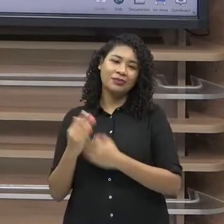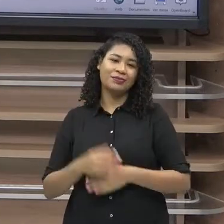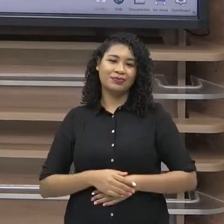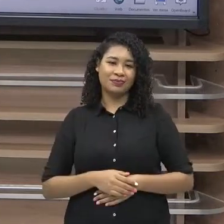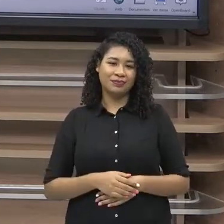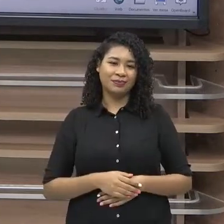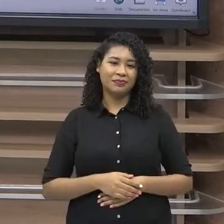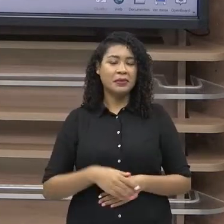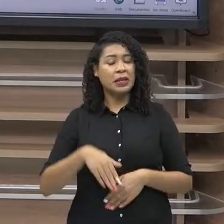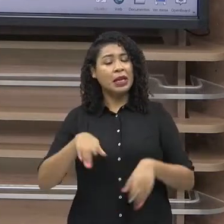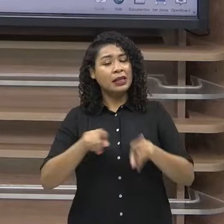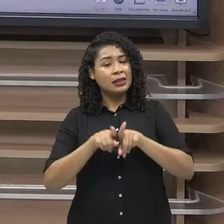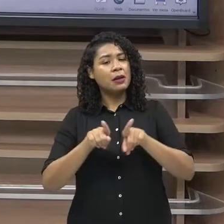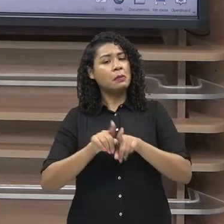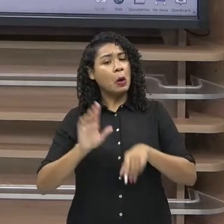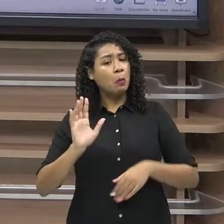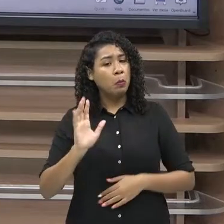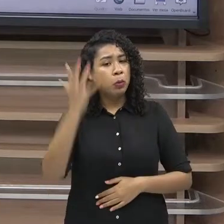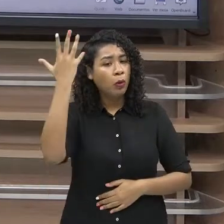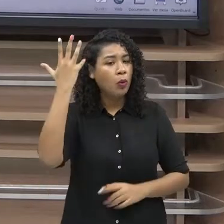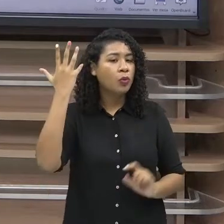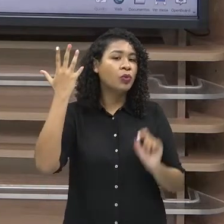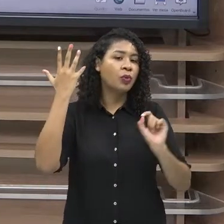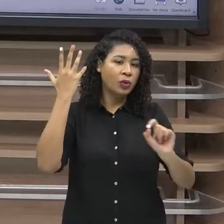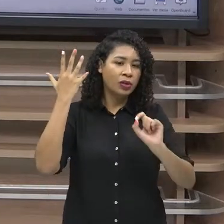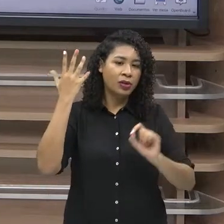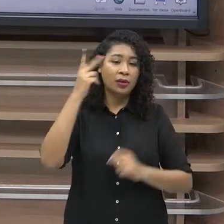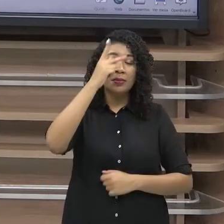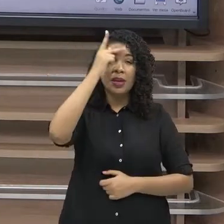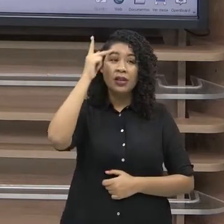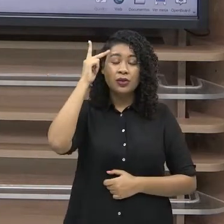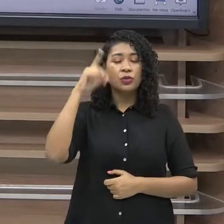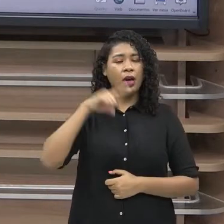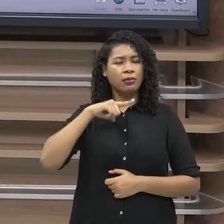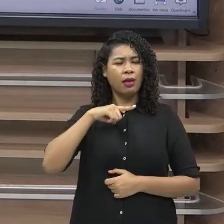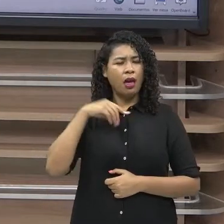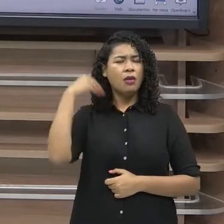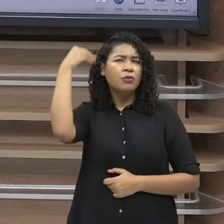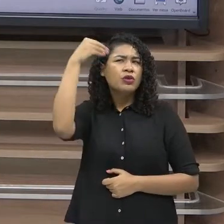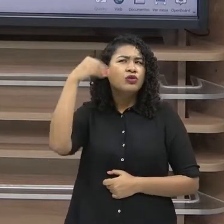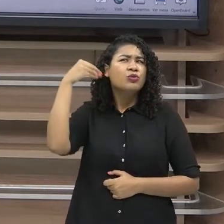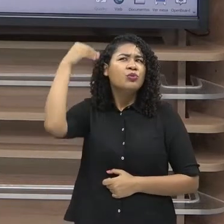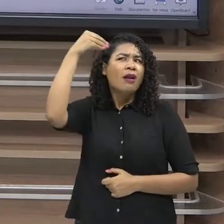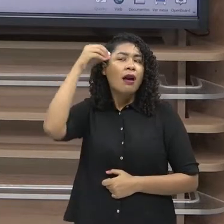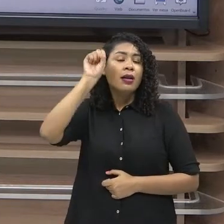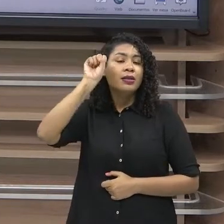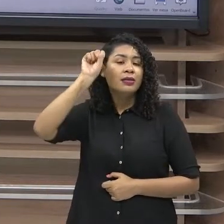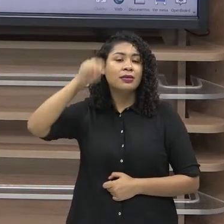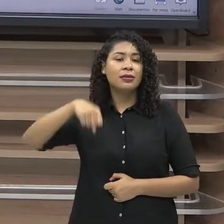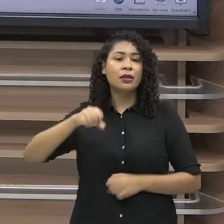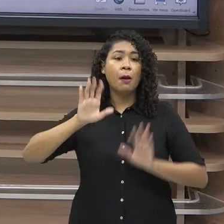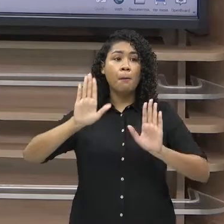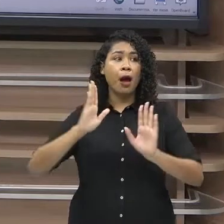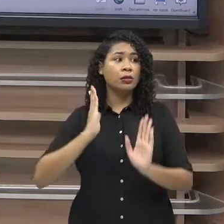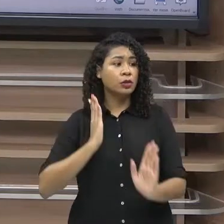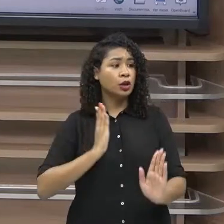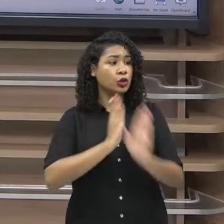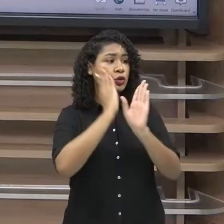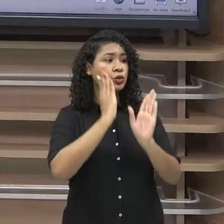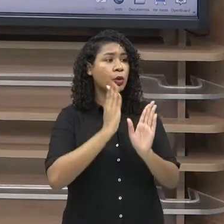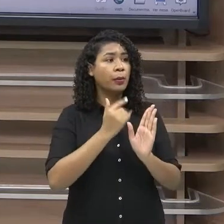vezes pode acontecer que a pessoa teve uma experiência de fato religiosa e descobriu uma outra